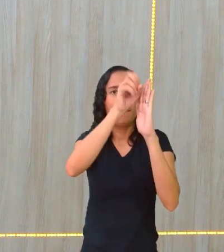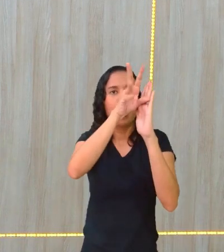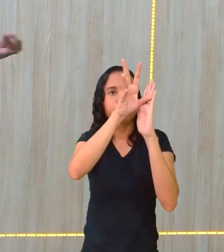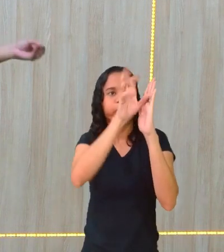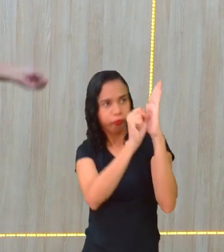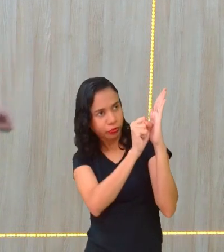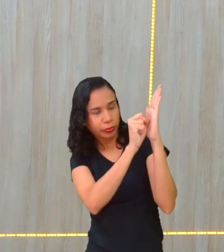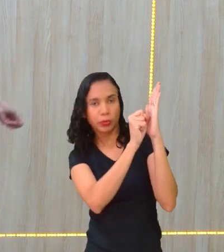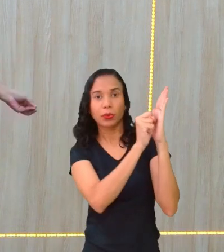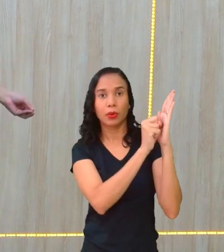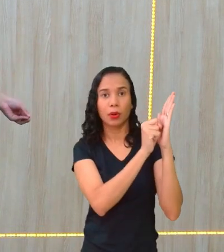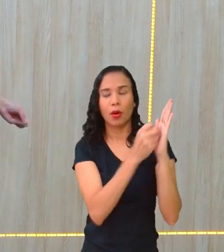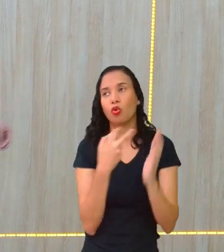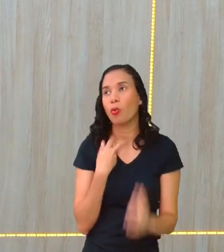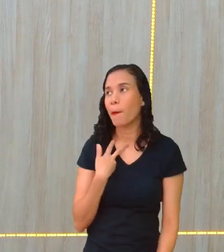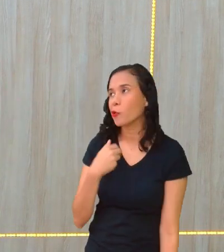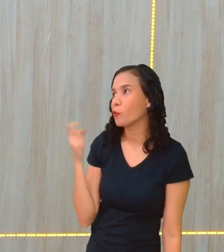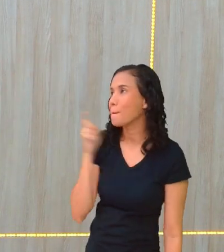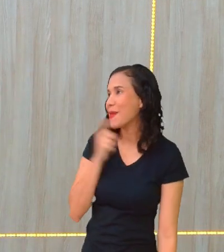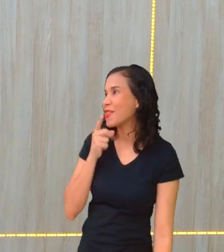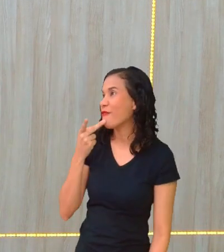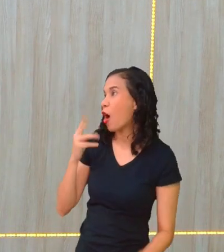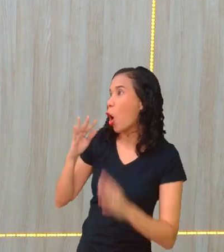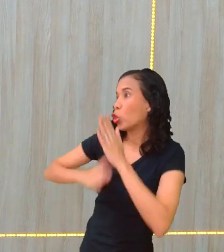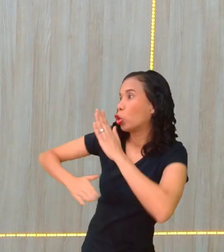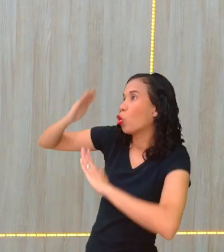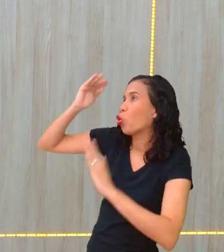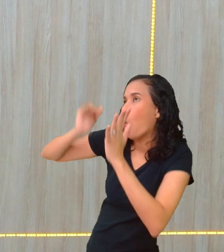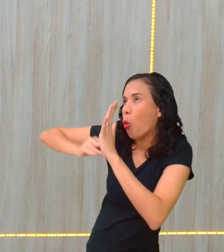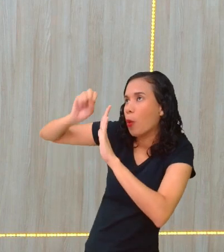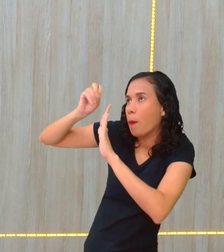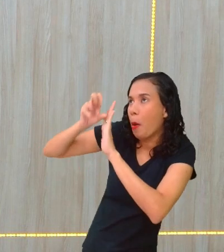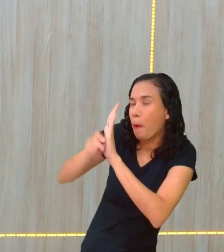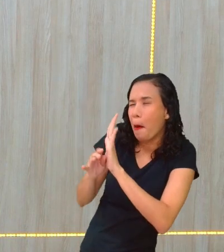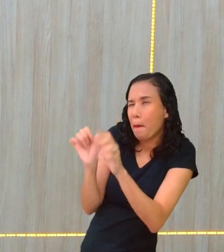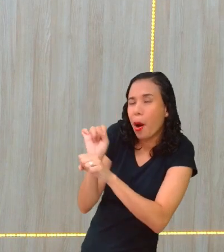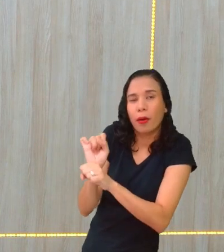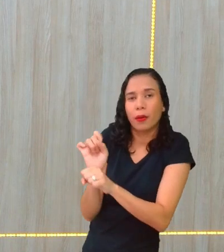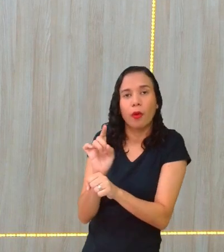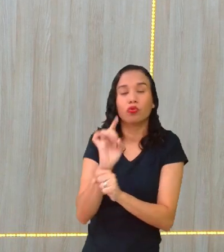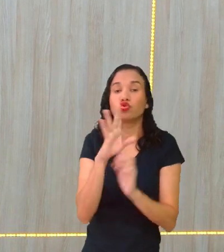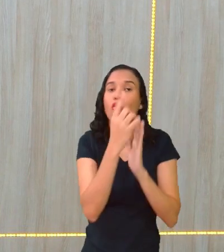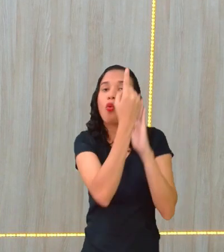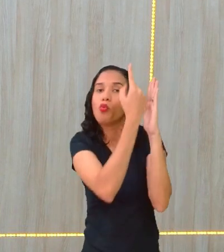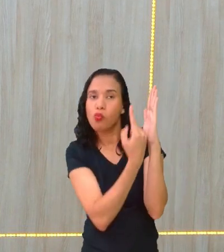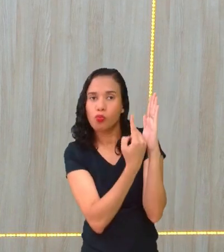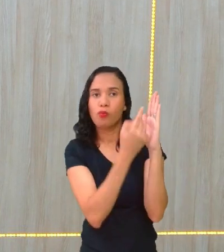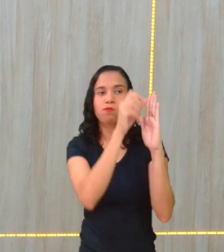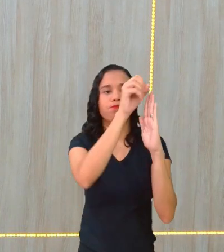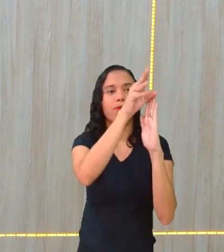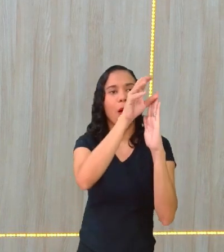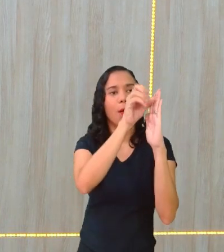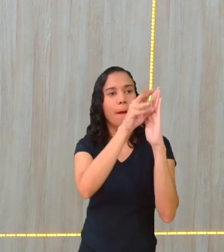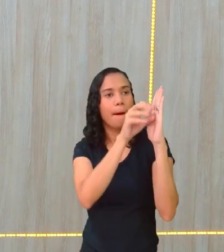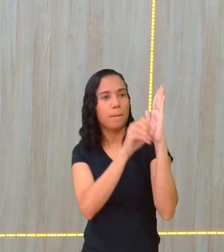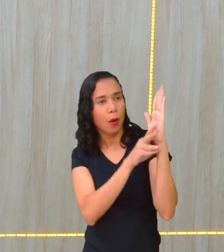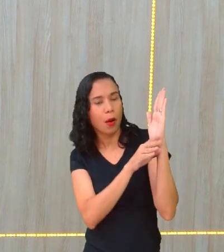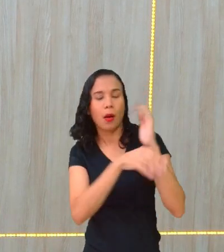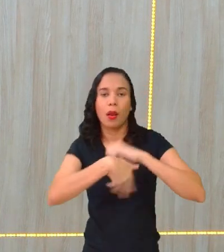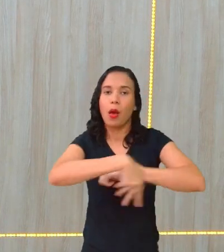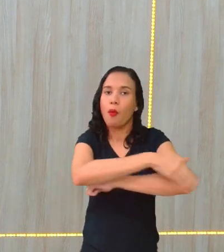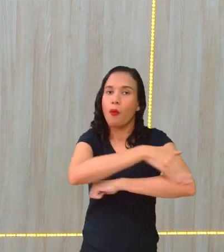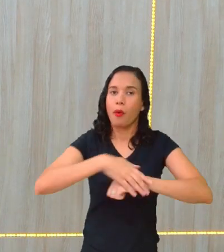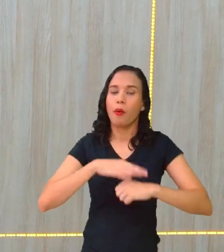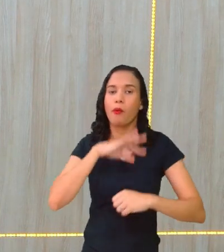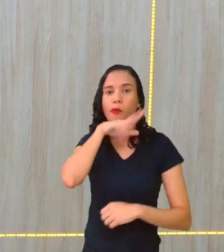que todos os semáforos queimaram. Tem que dizer que é um só que queimou. Porque a partir do momento que eu invento, eu estou mentindo.